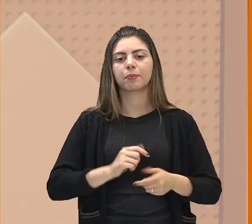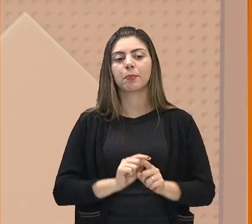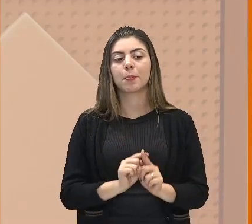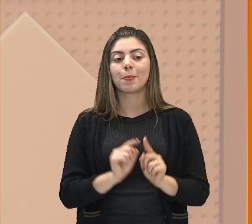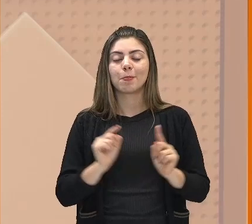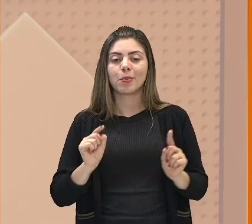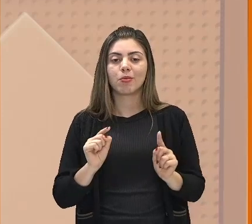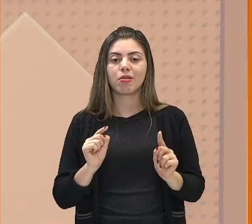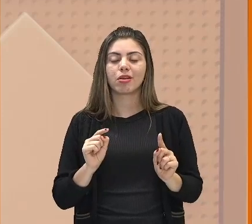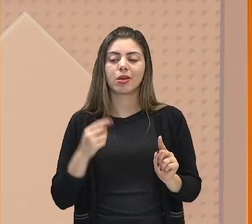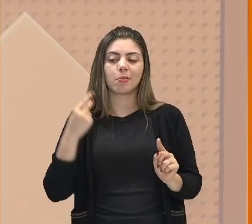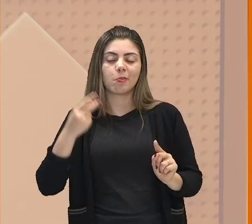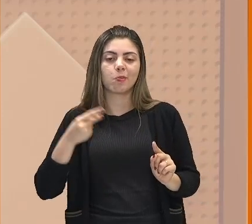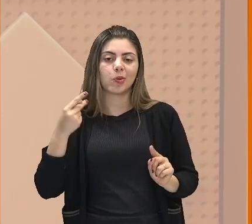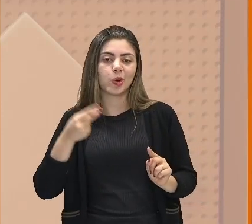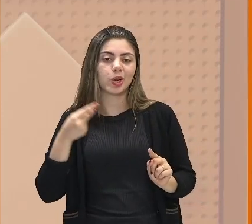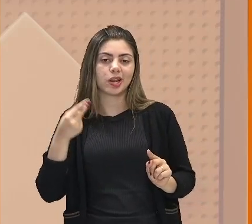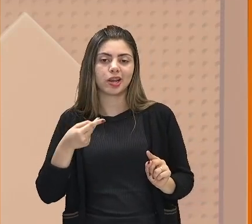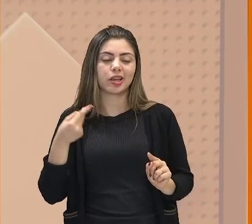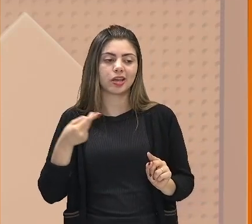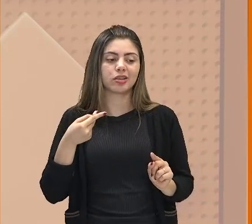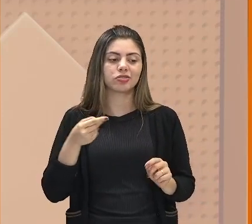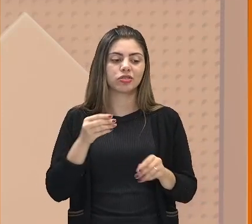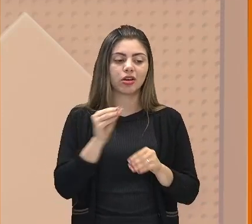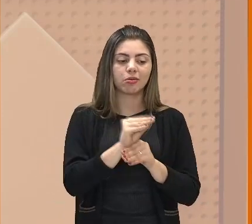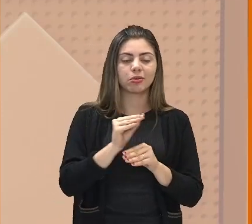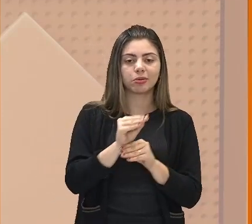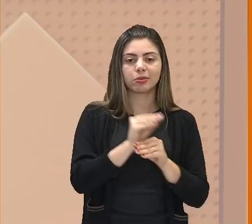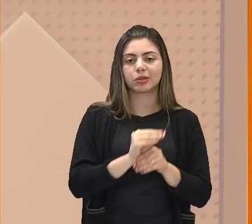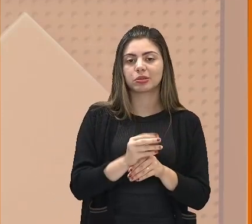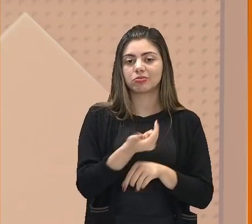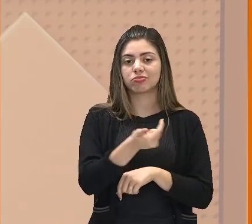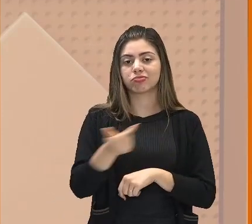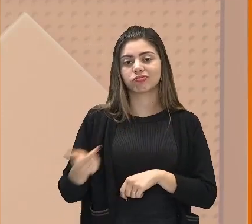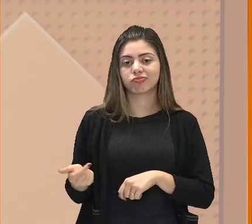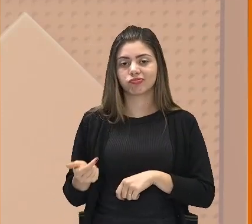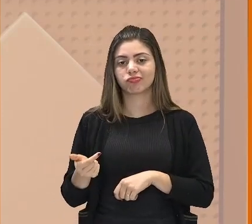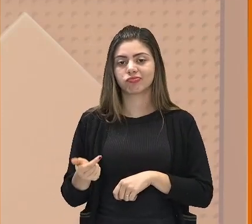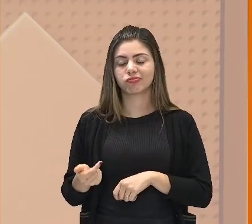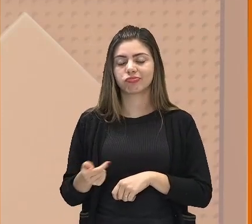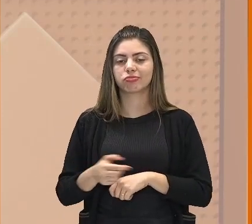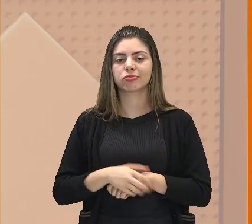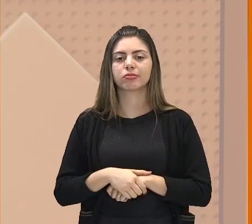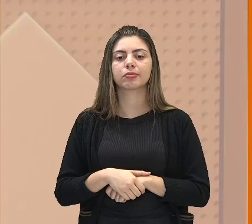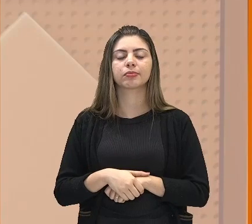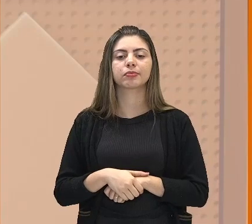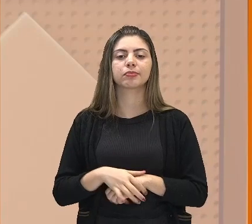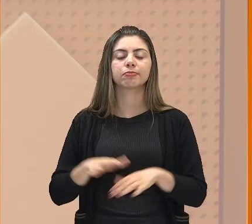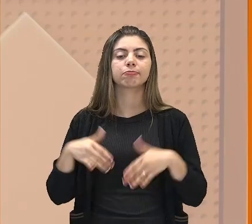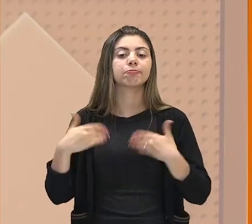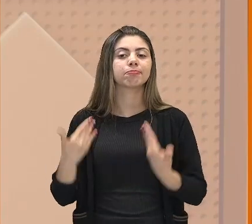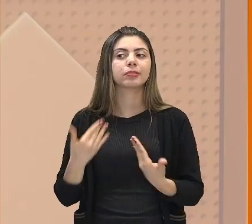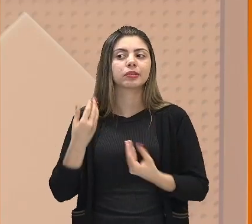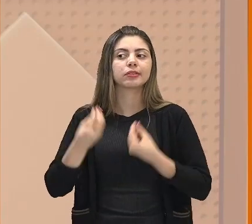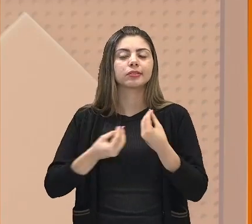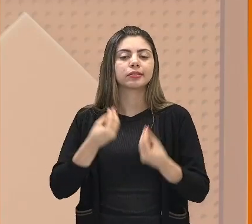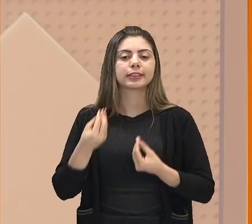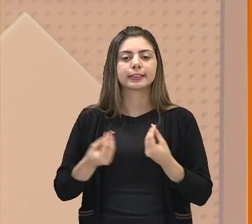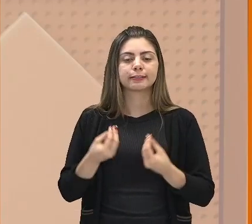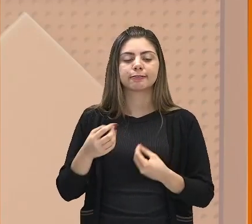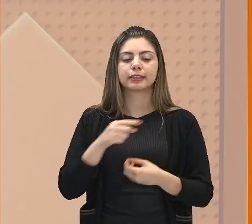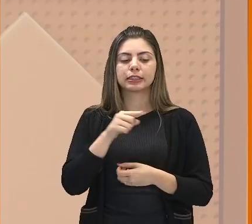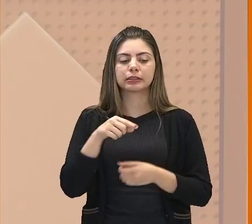né, assistencialista para essas pessoas que estavam chegando aqui. Então, diante daquela realidade, eles tiveram que